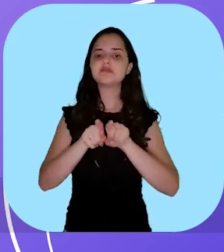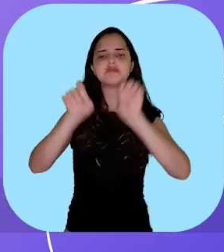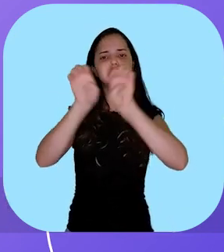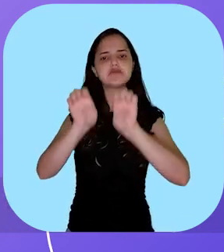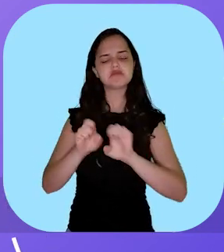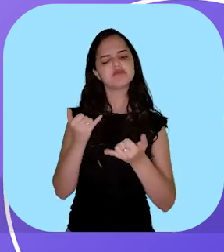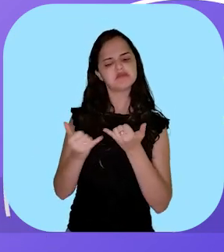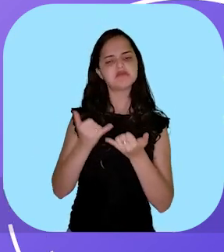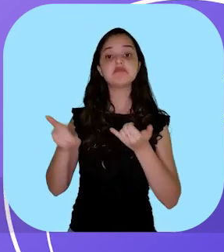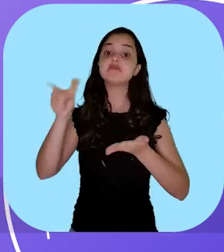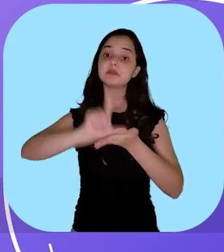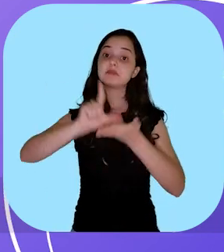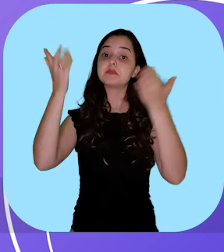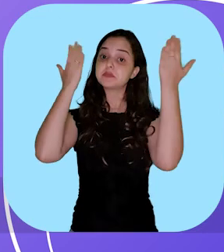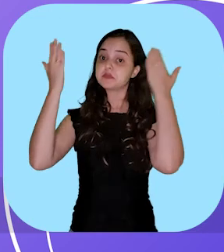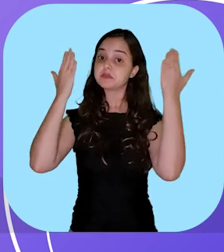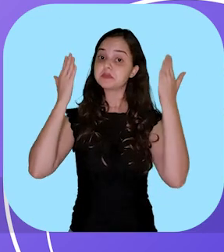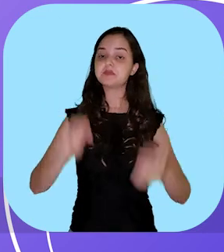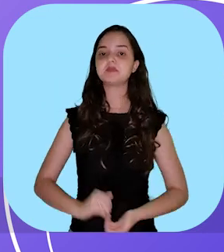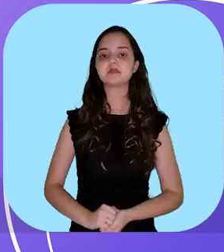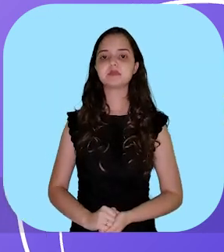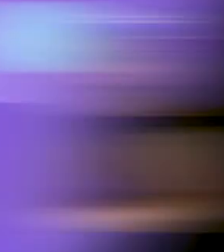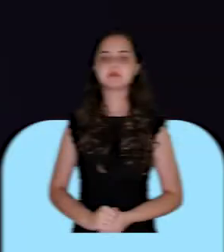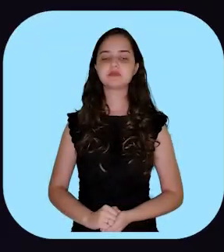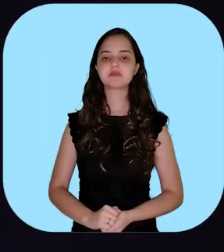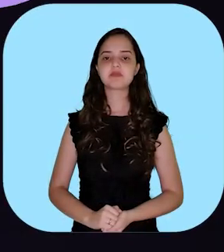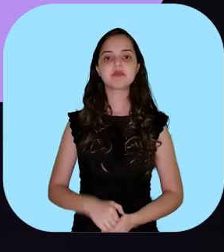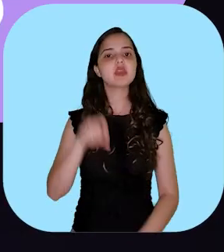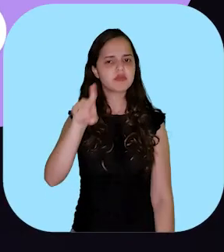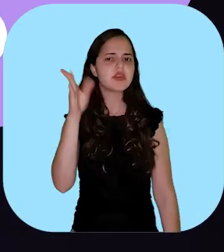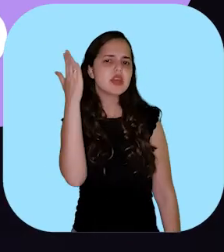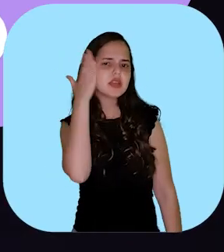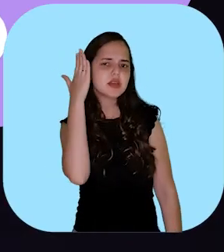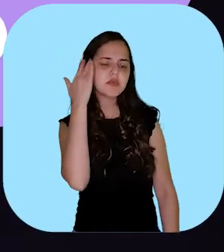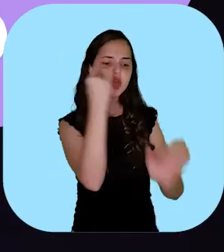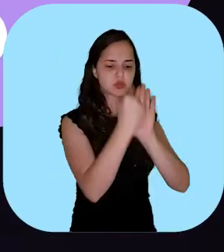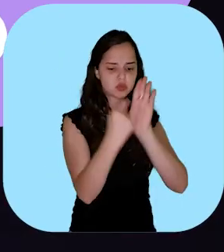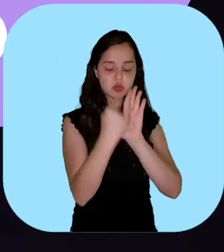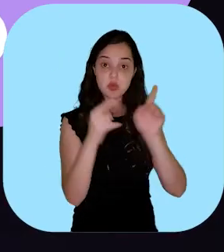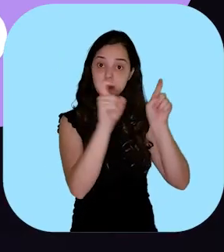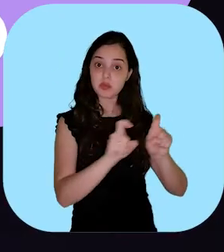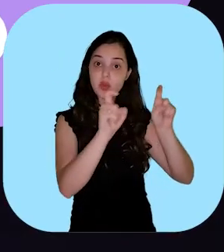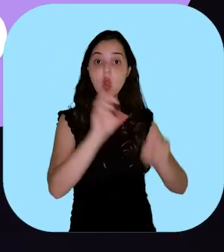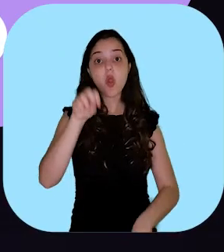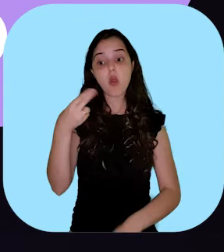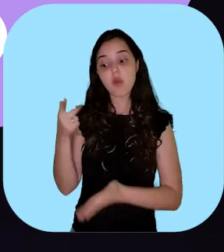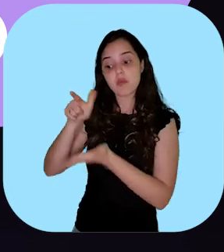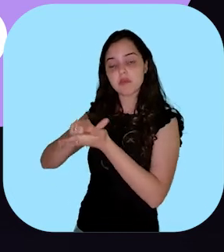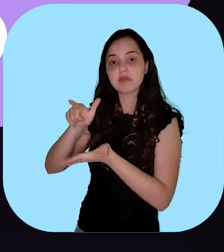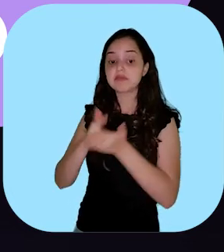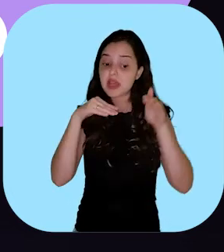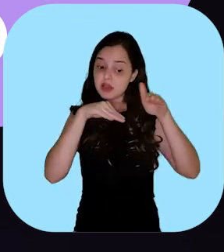a estrutura é semelhante à do laudo psicológico. Você sabia que os documentos digitais ou